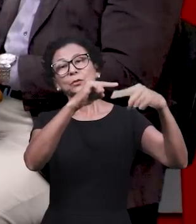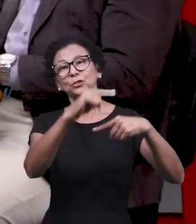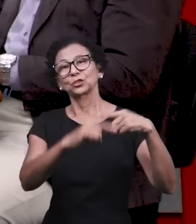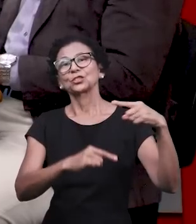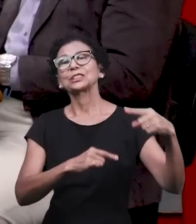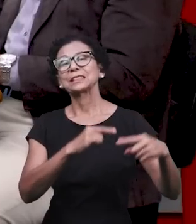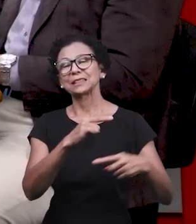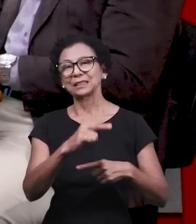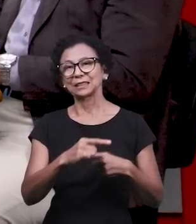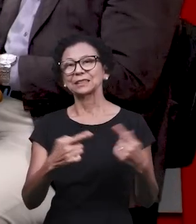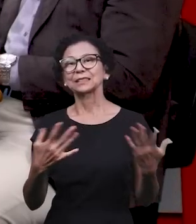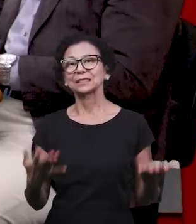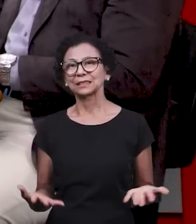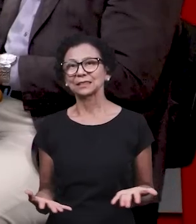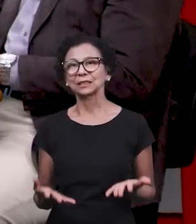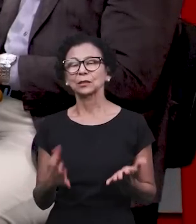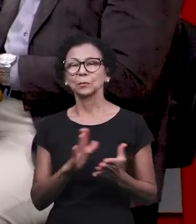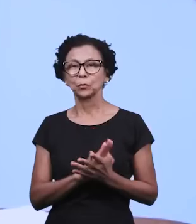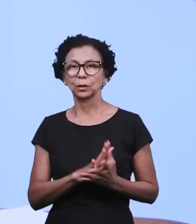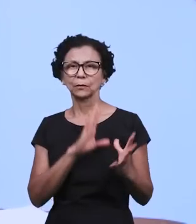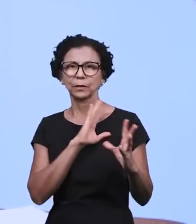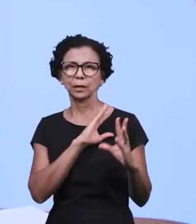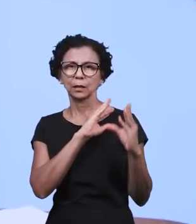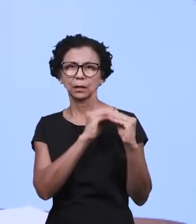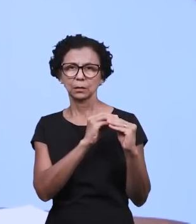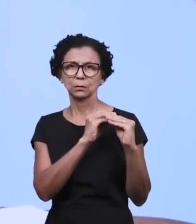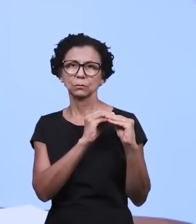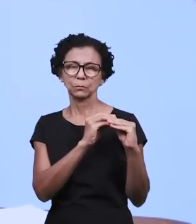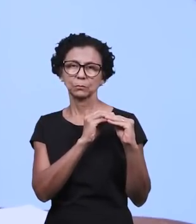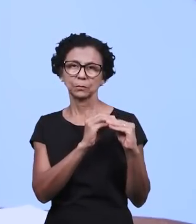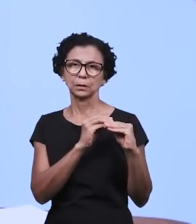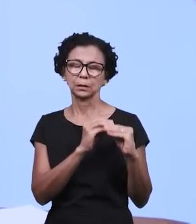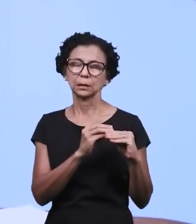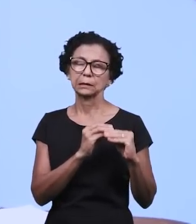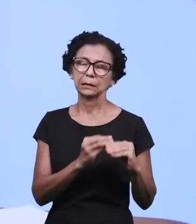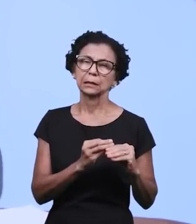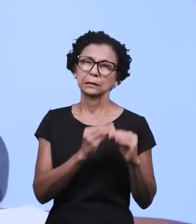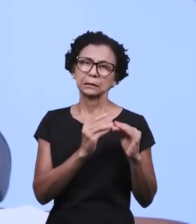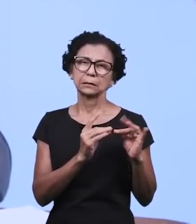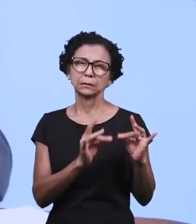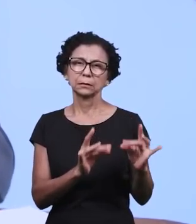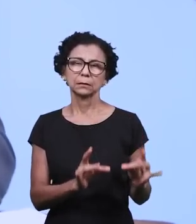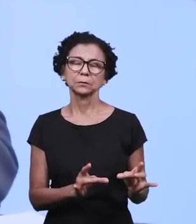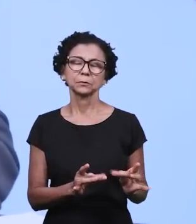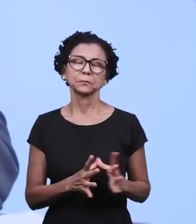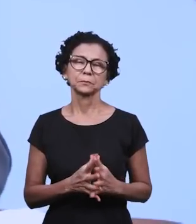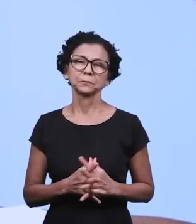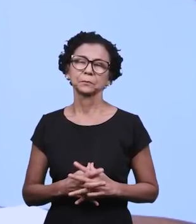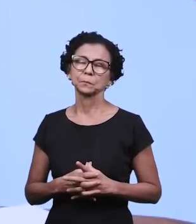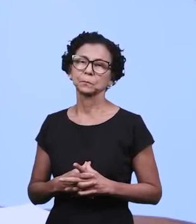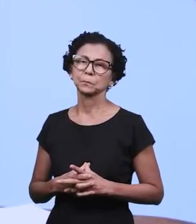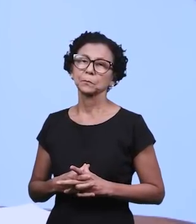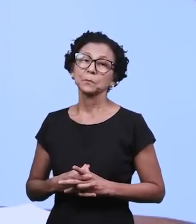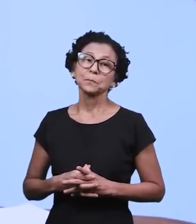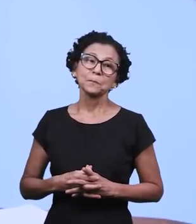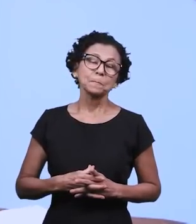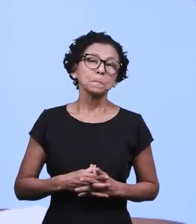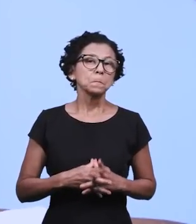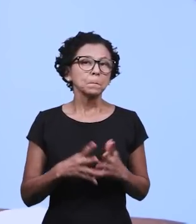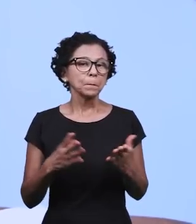do nosso assunto, mas a história também. E vamos lembrar que nós não vamos nos ater somente